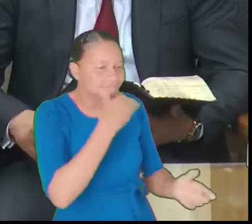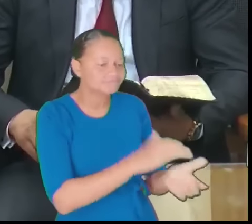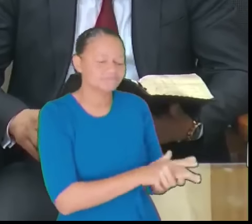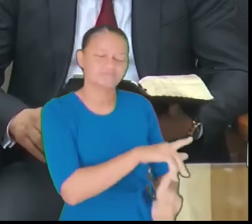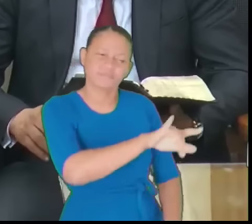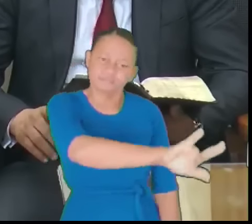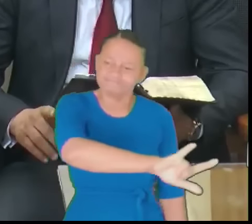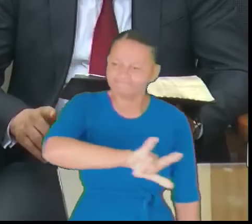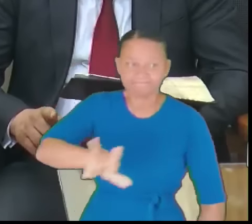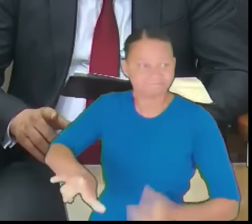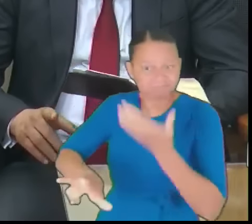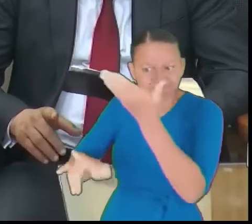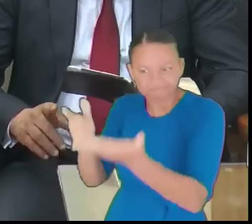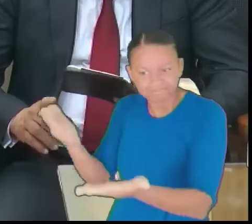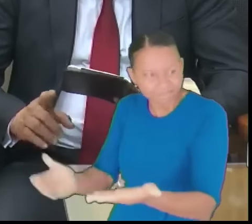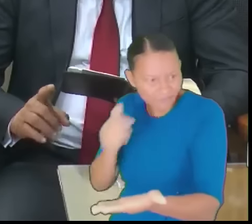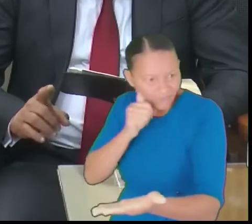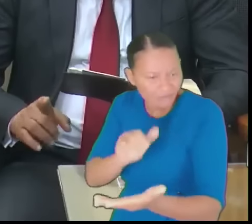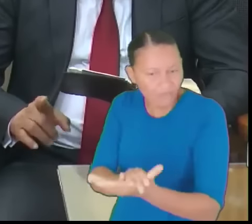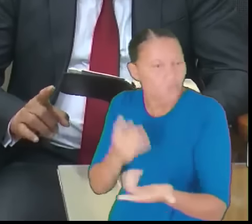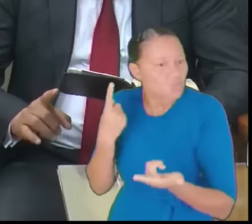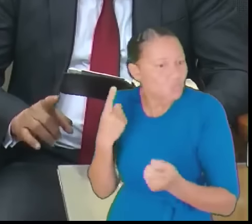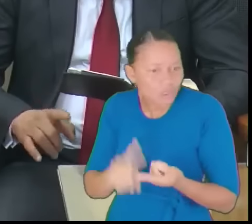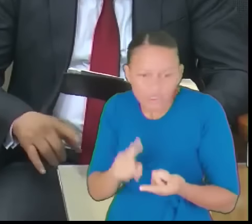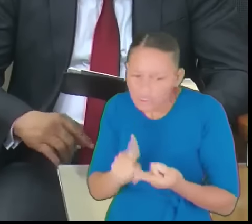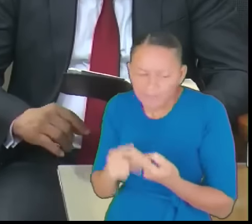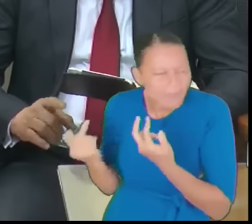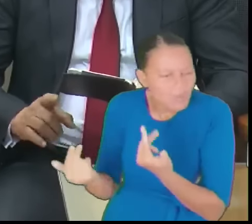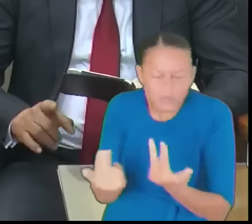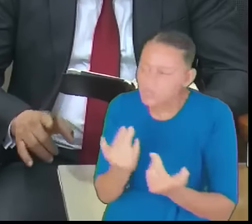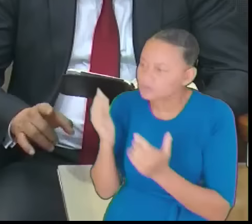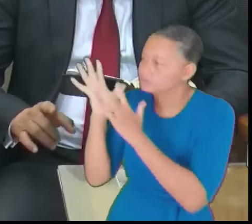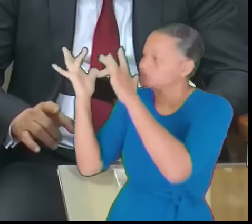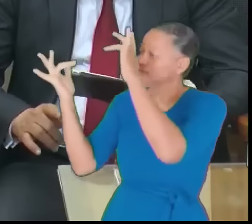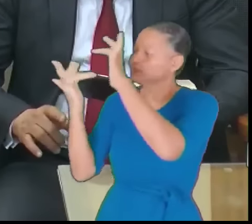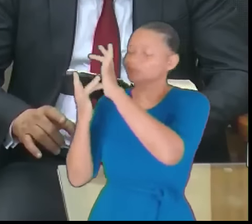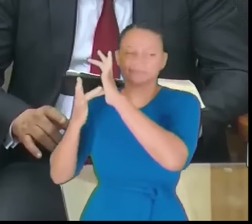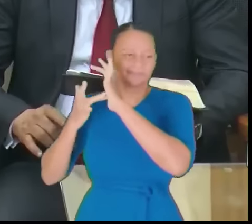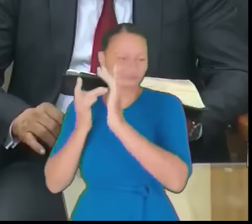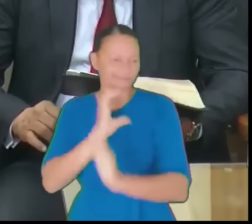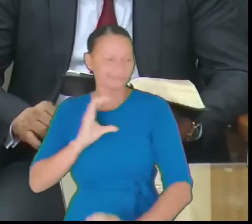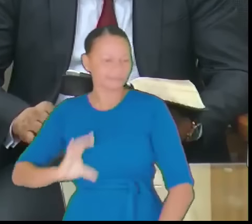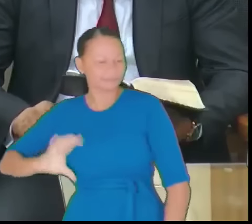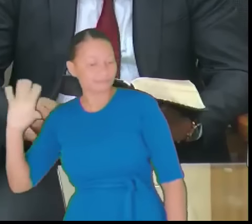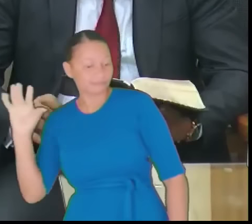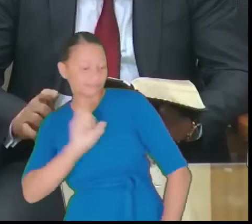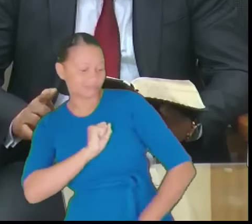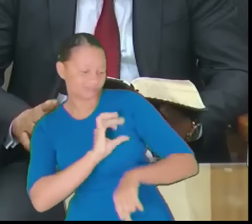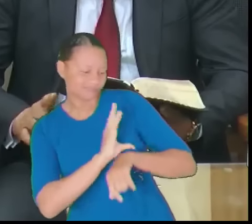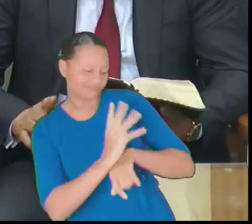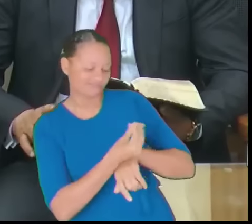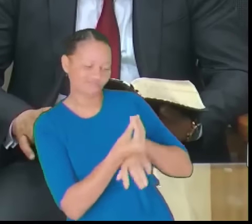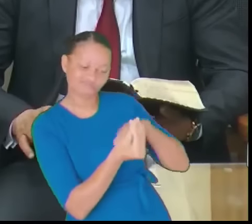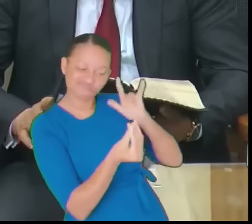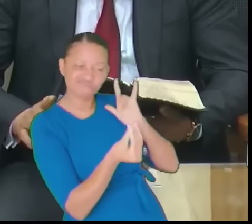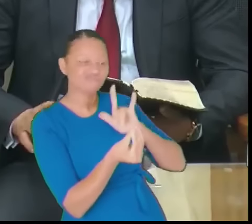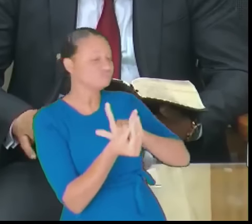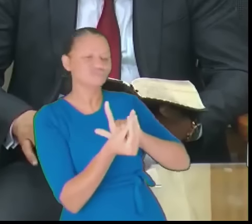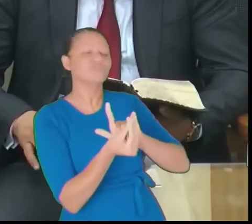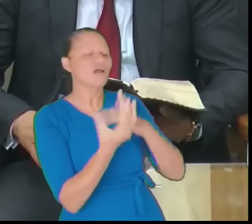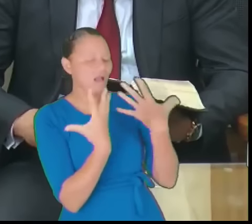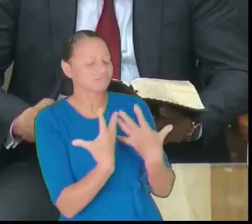amai a vossa mulher, como também Cristo amou o quê, meus irmãos? A igreja, e a si mesmo se entregou por ela, para